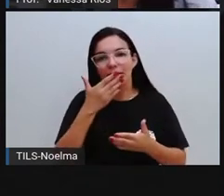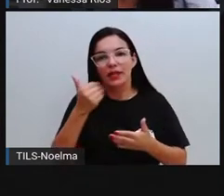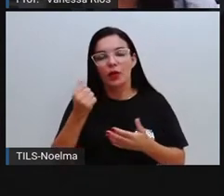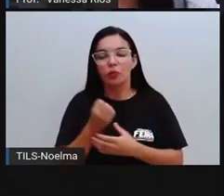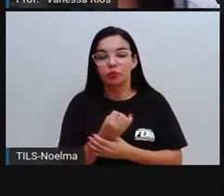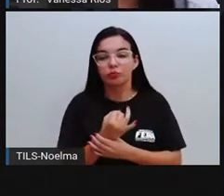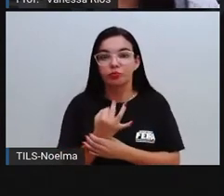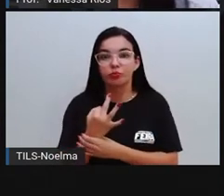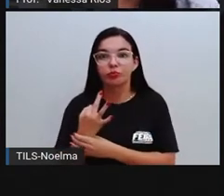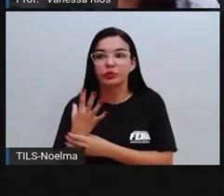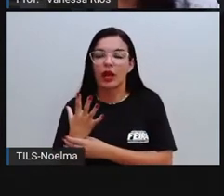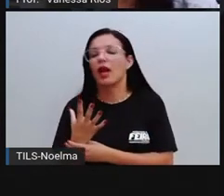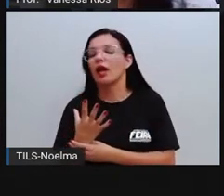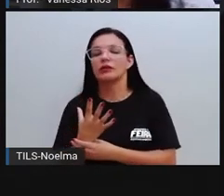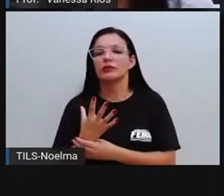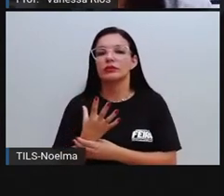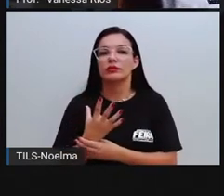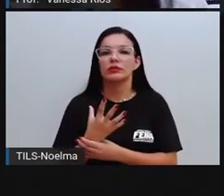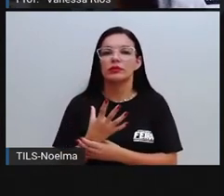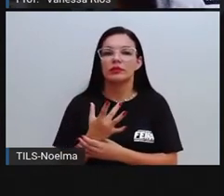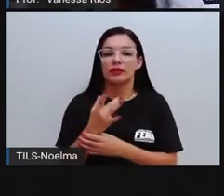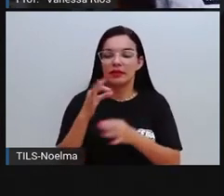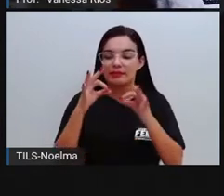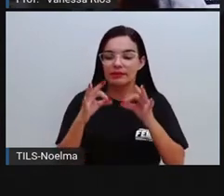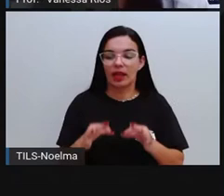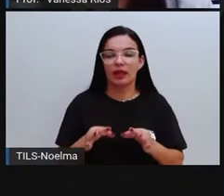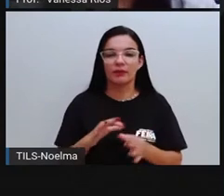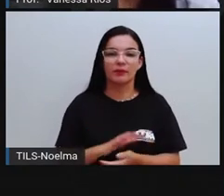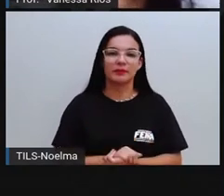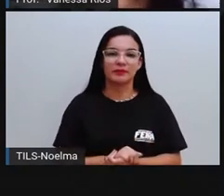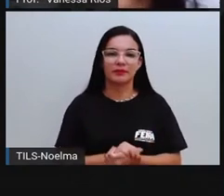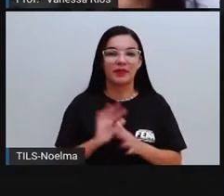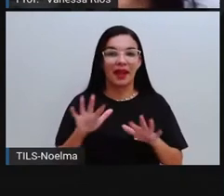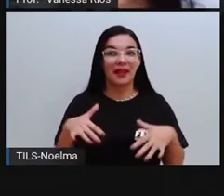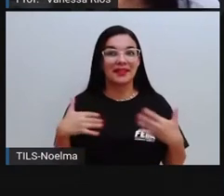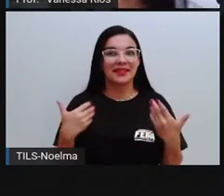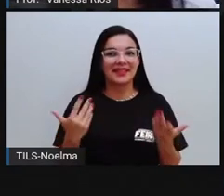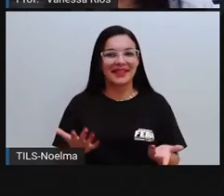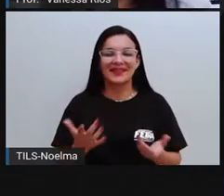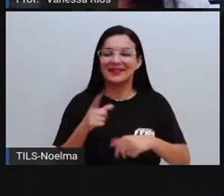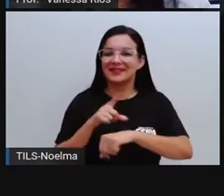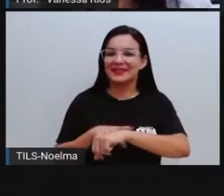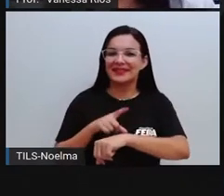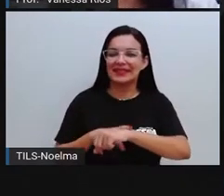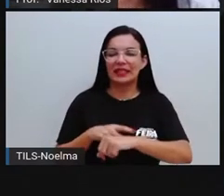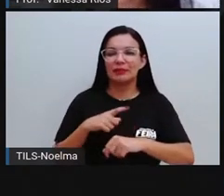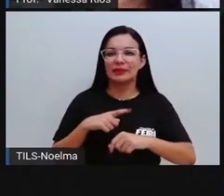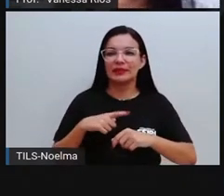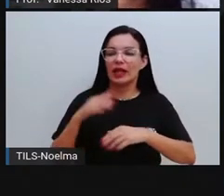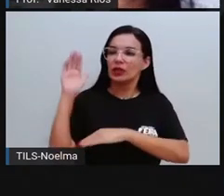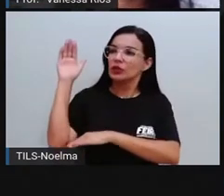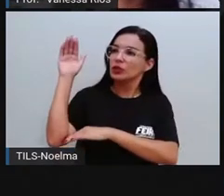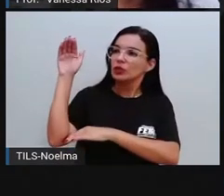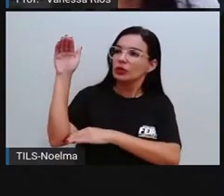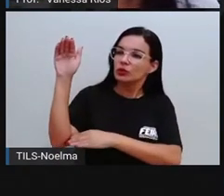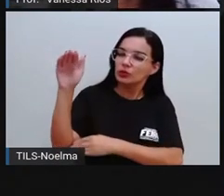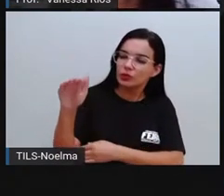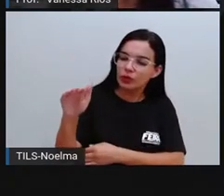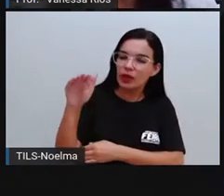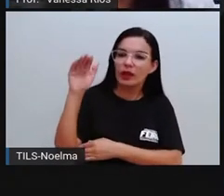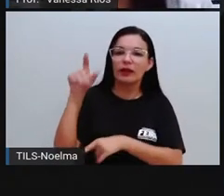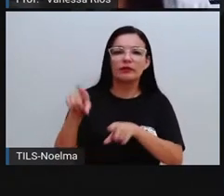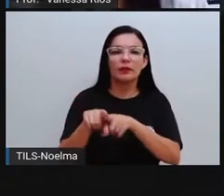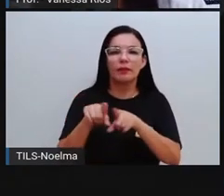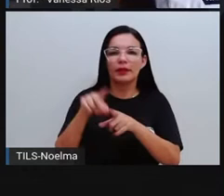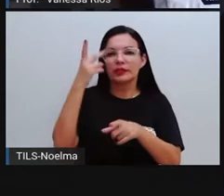contado, contabilizado de forma precisa. E aí, através da sombra, de elementos naturais,